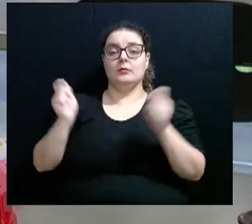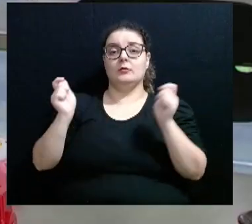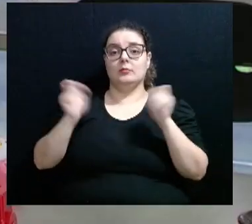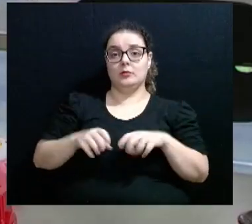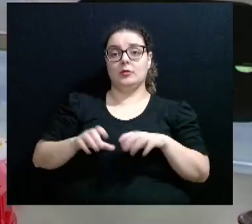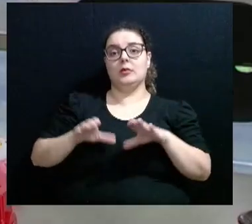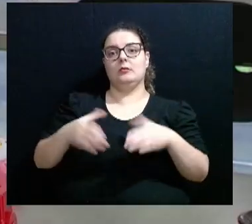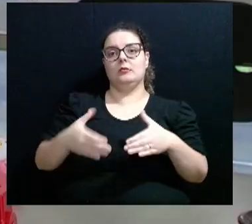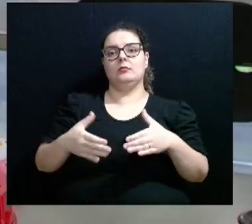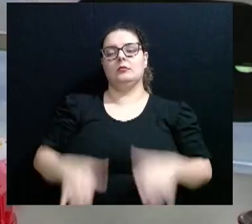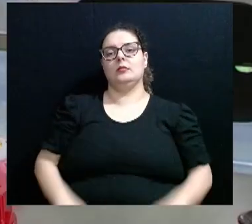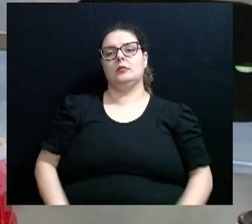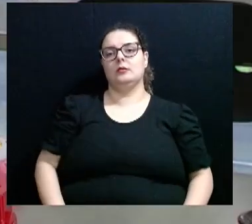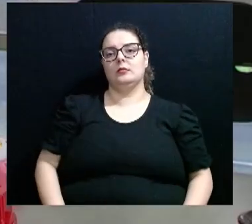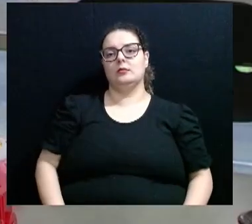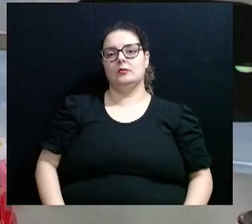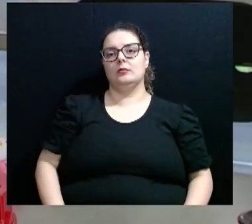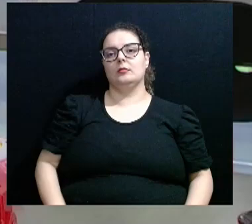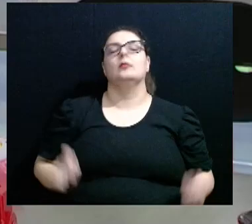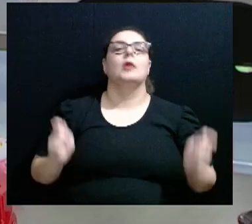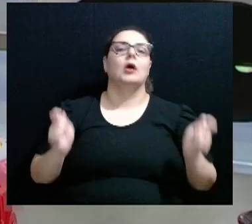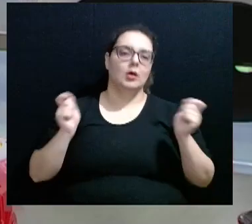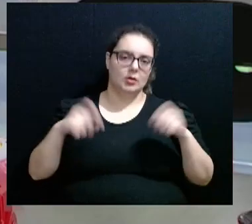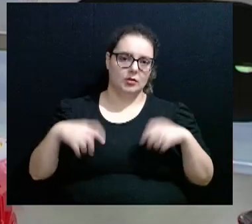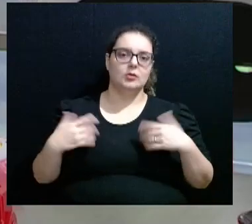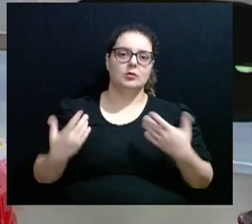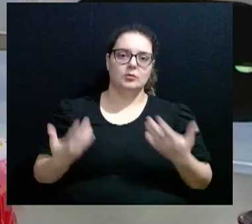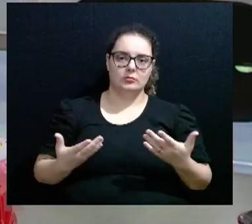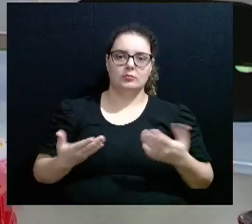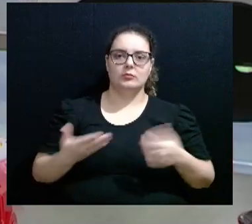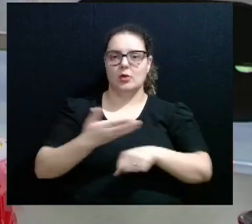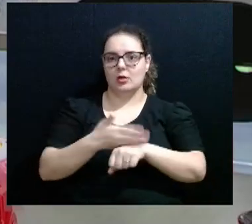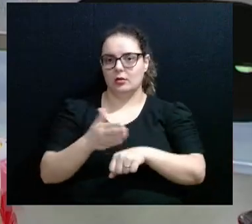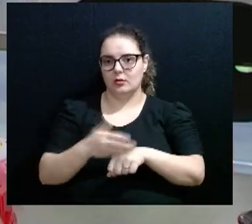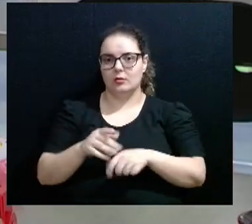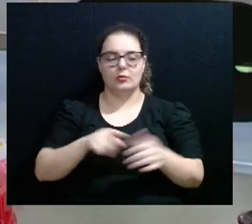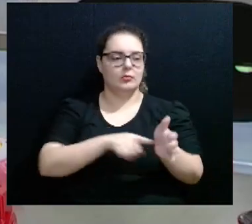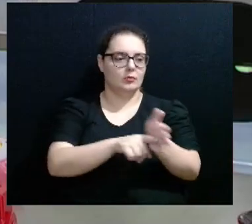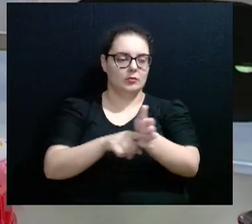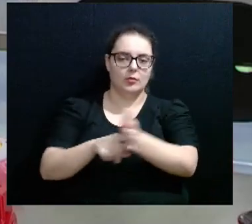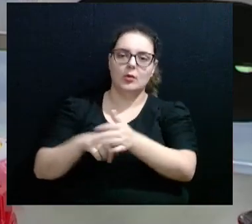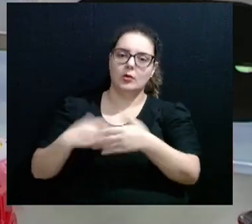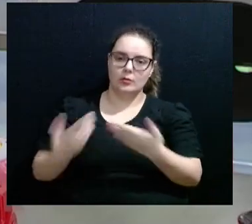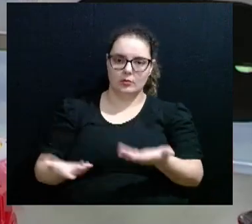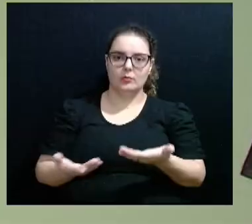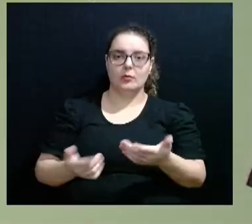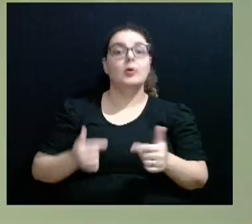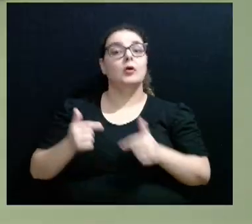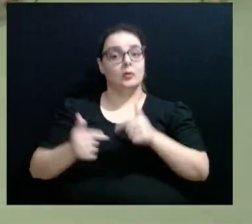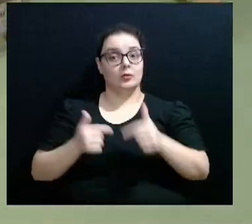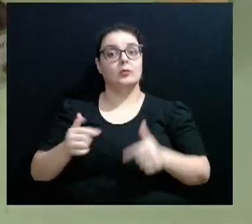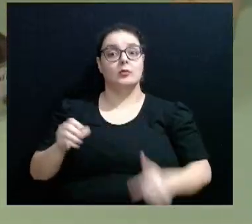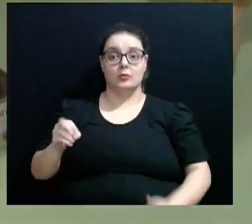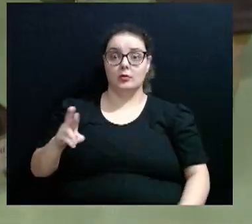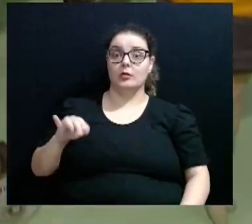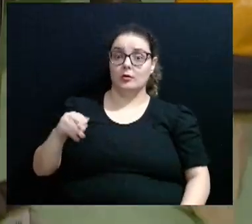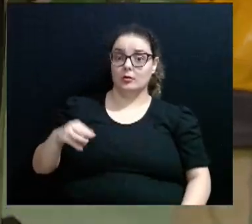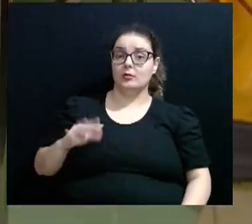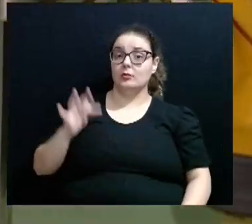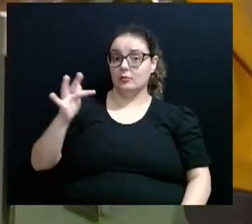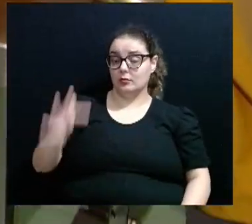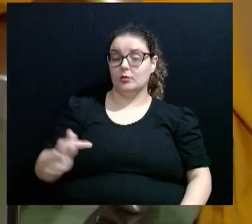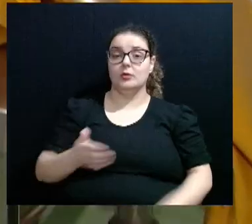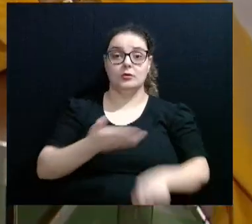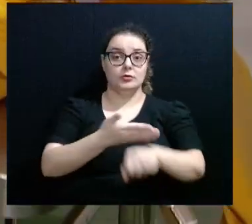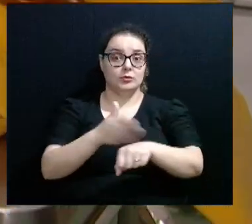ser capaz de dar o treinamento para os pesquisadores, né, que vão trabalhar no Orion futuramente. Num treinamento para nível